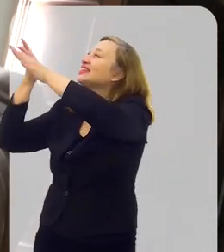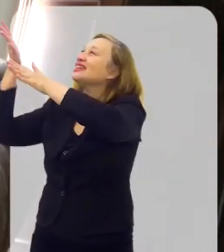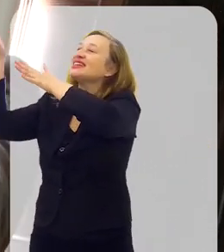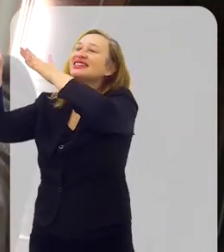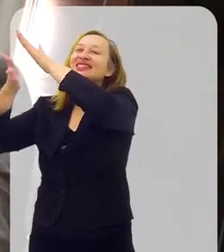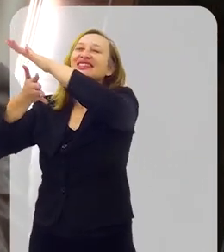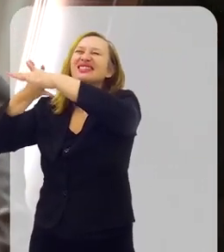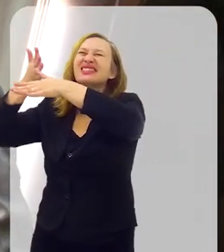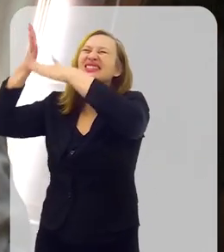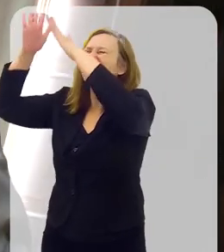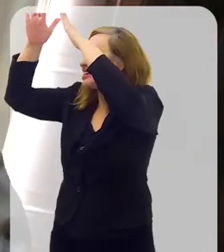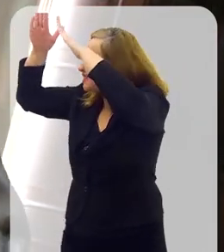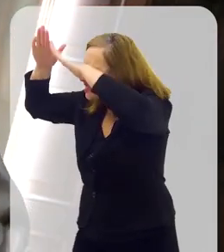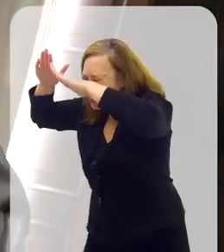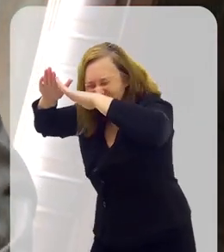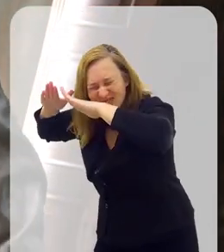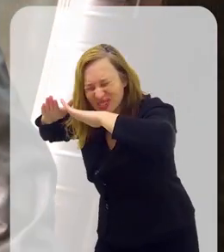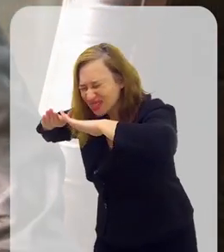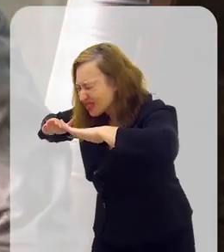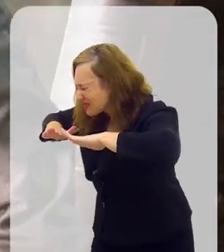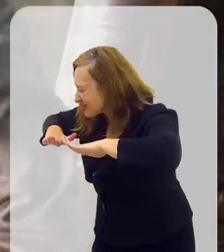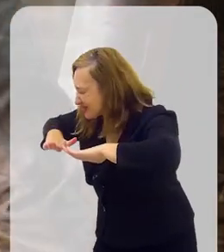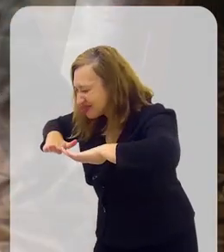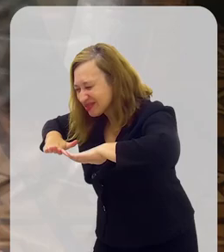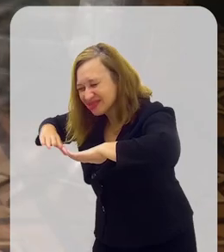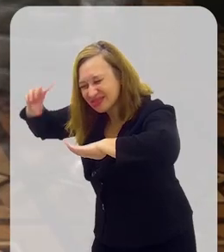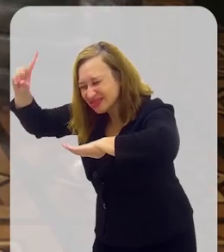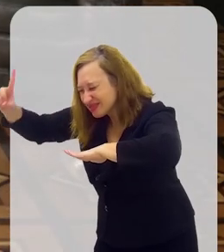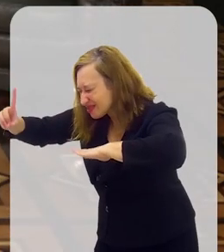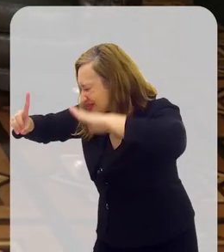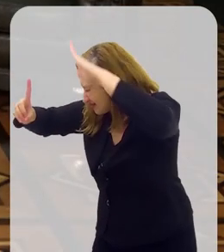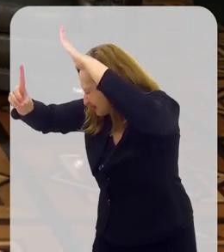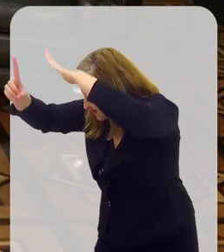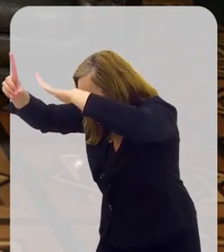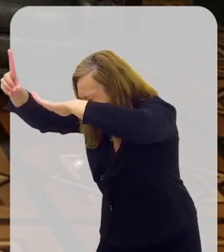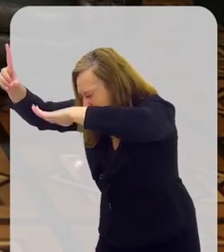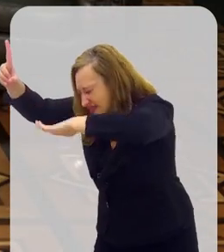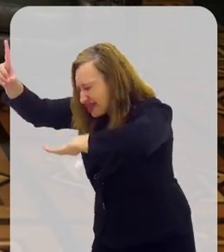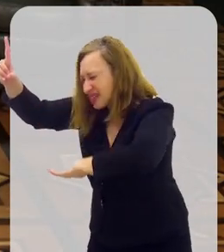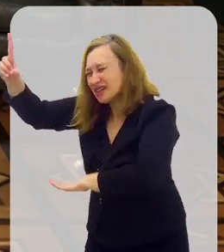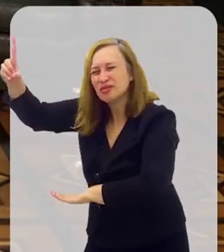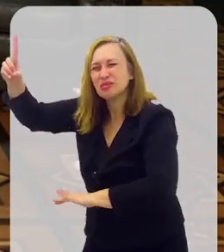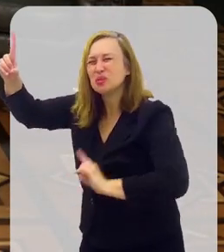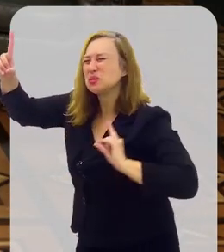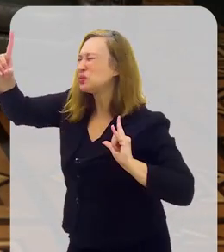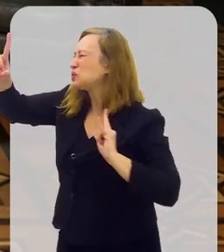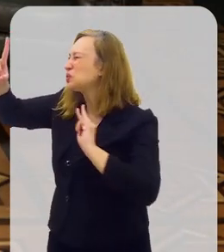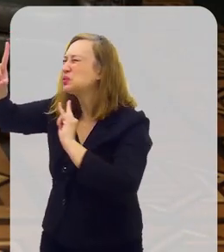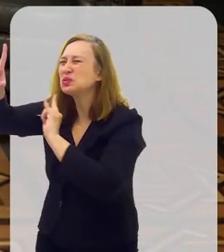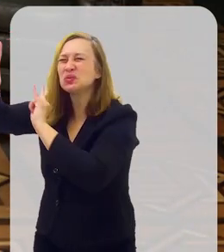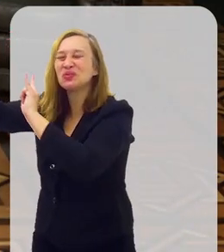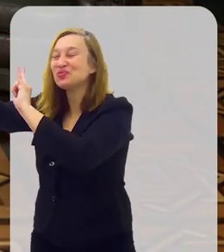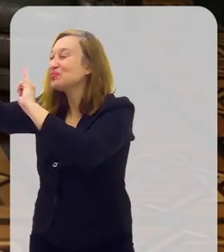louvo te adoro eu te